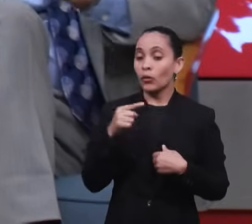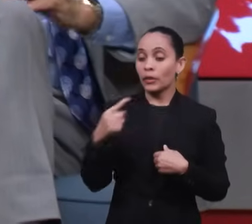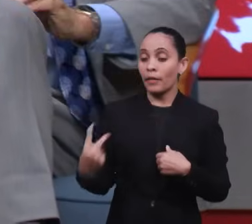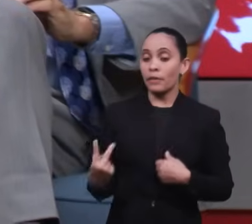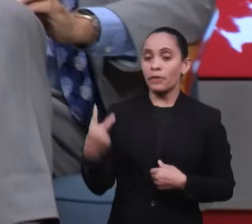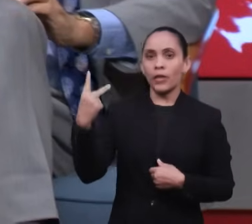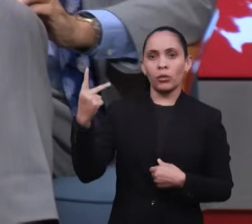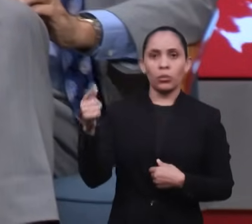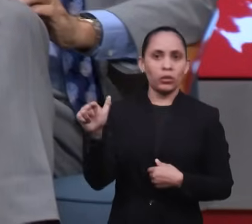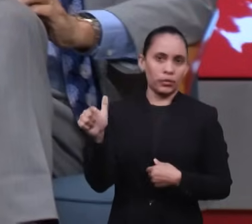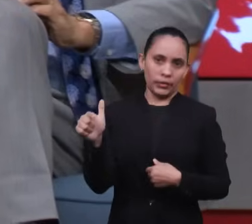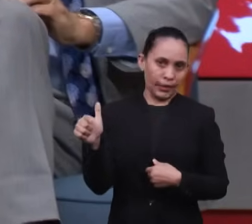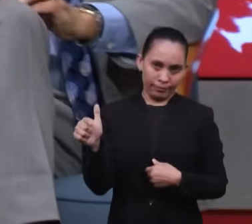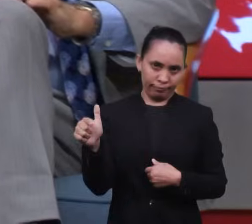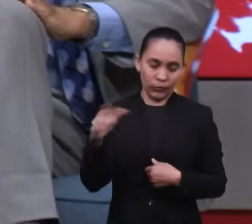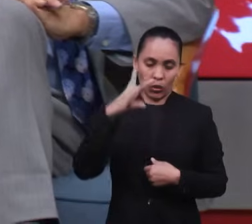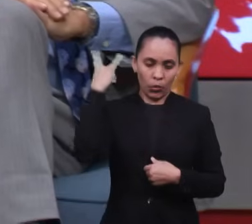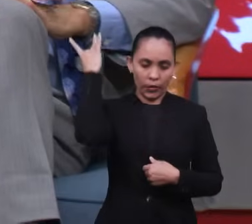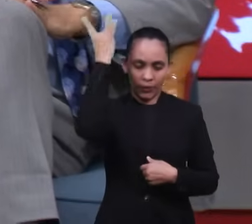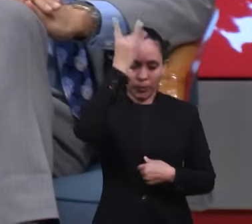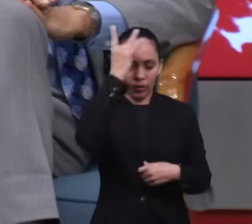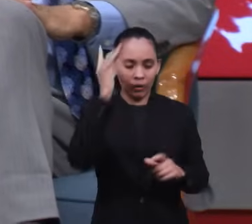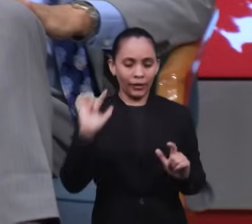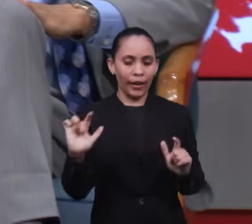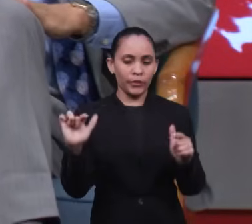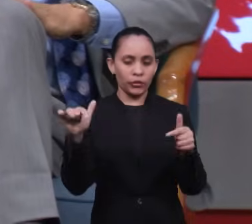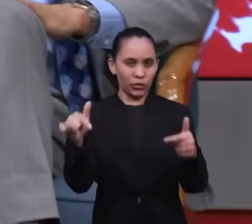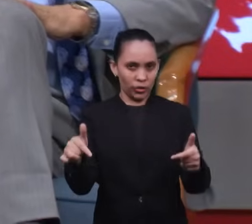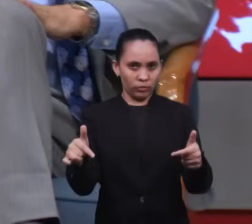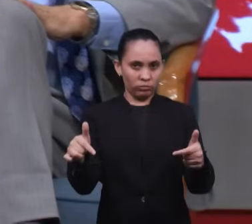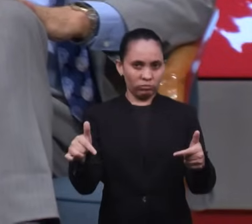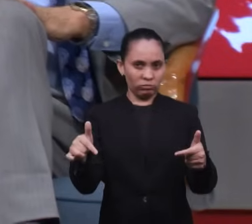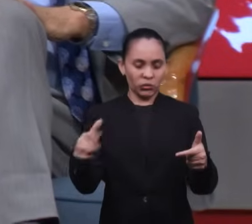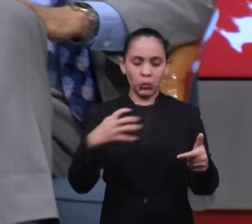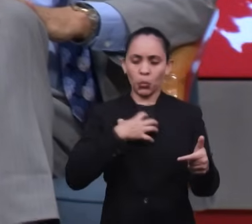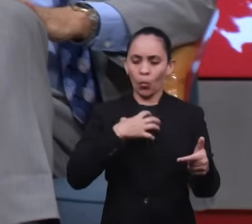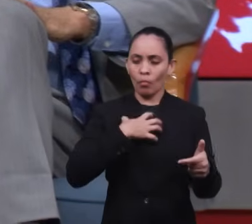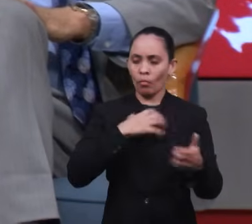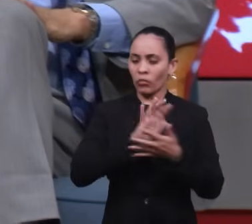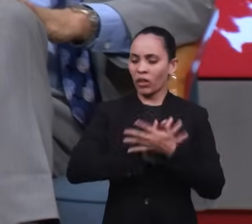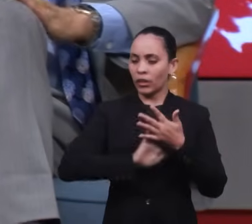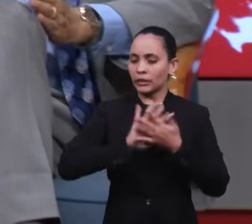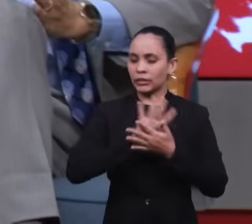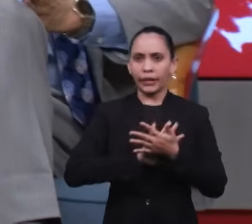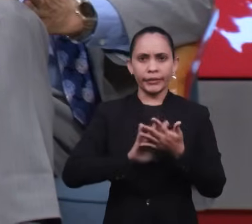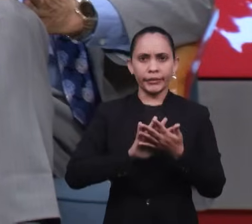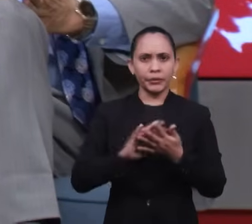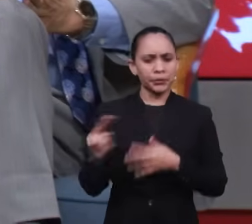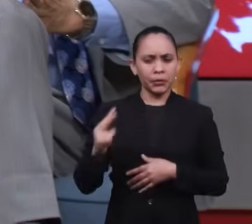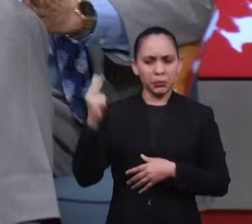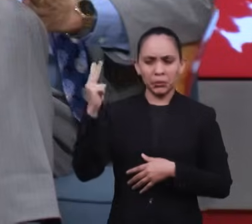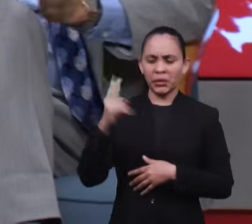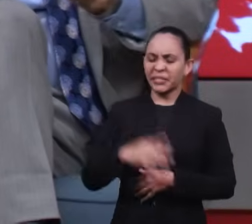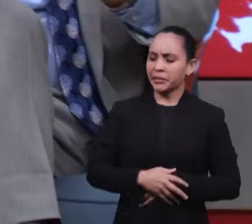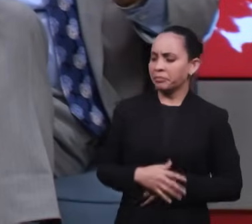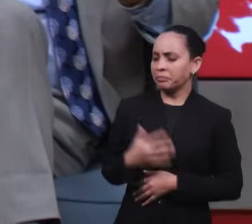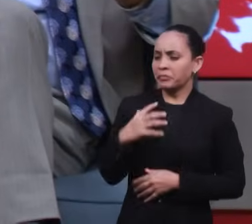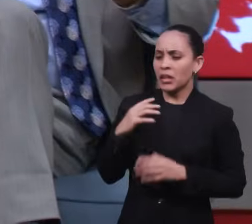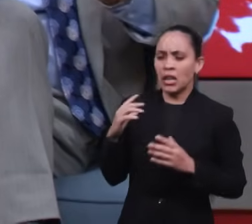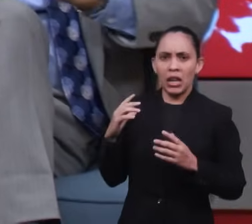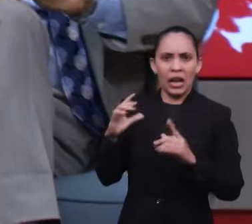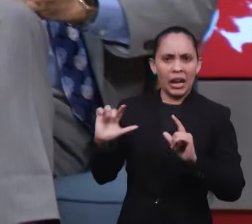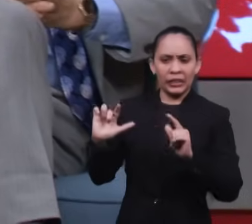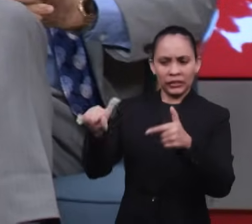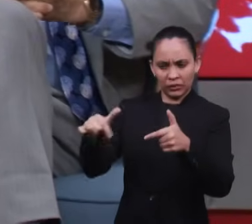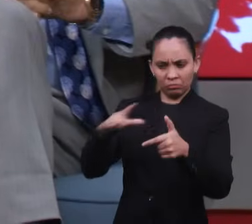você não valoriza aquilo que o Espírito está operando no corpo. Mas como isso